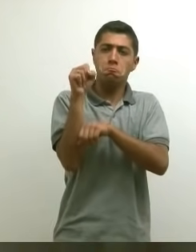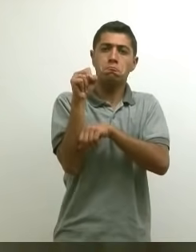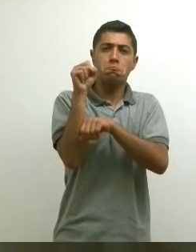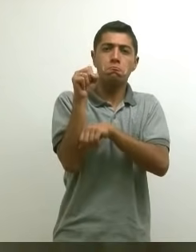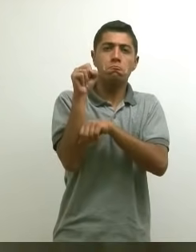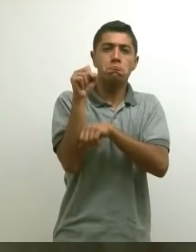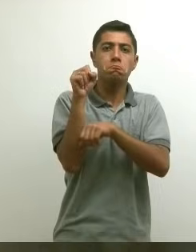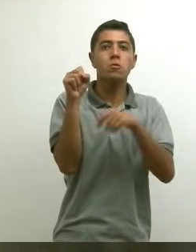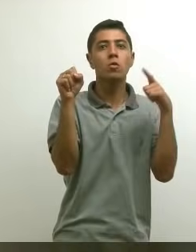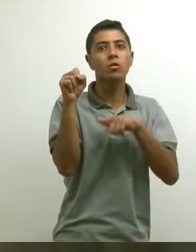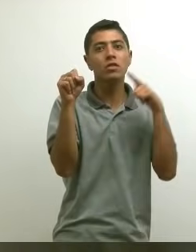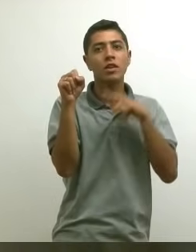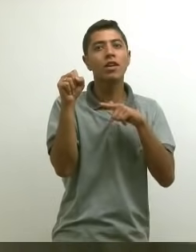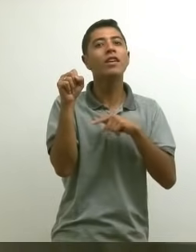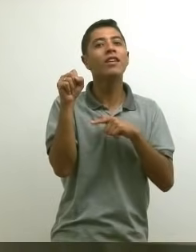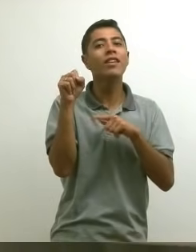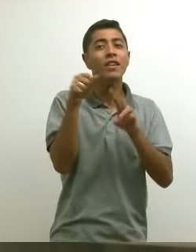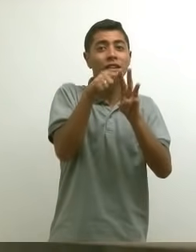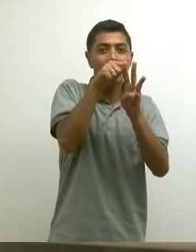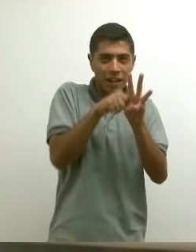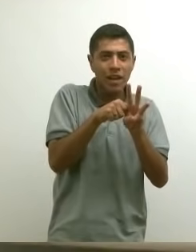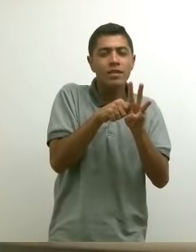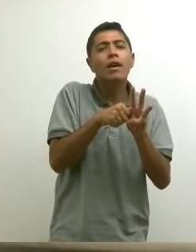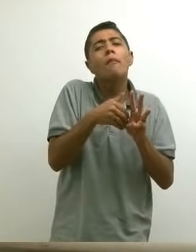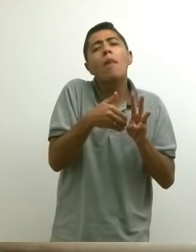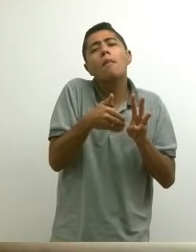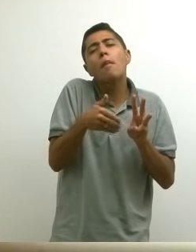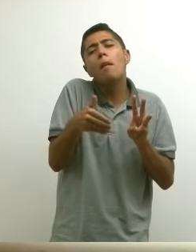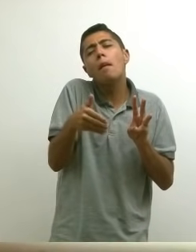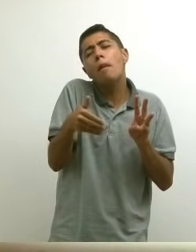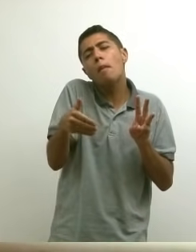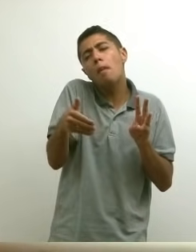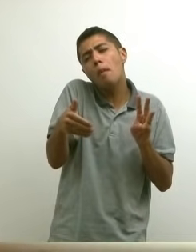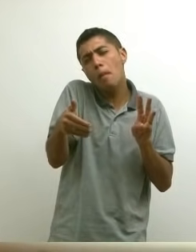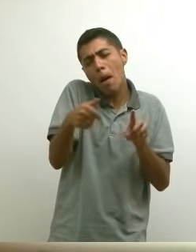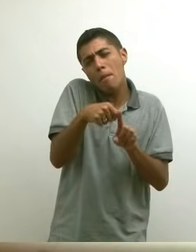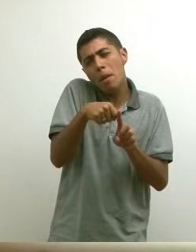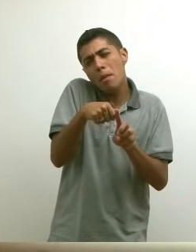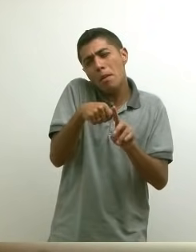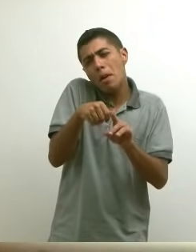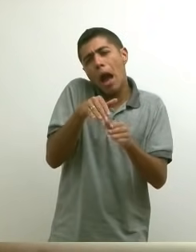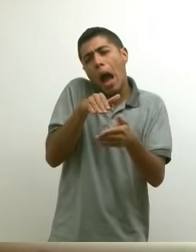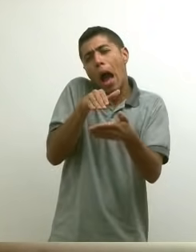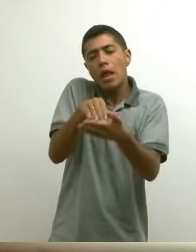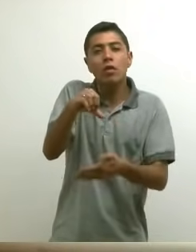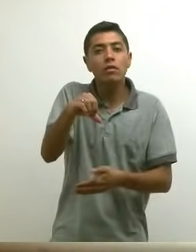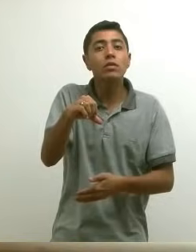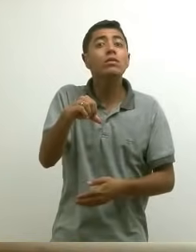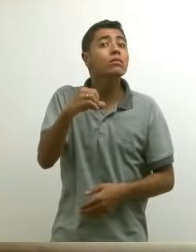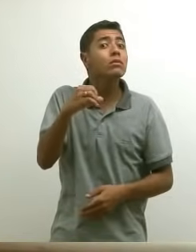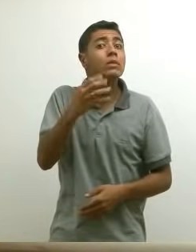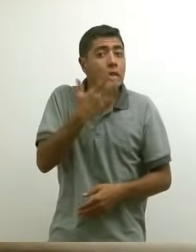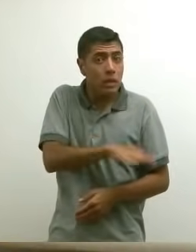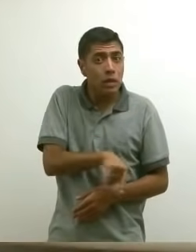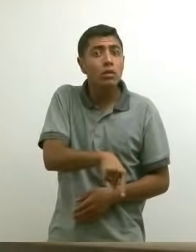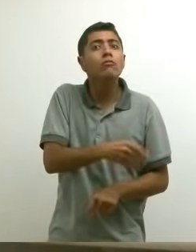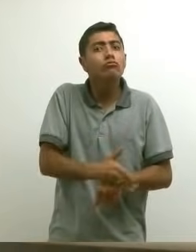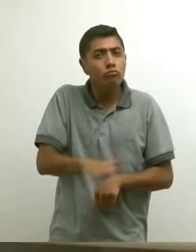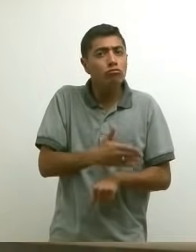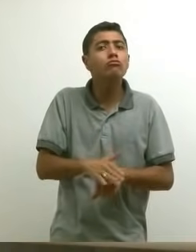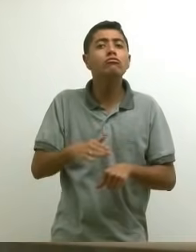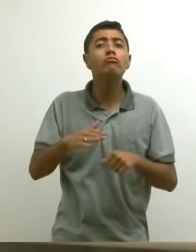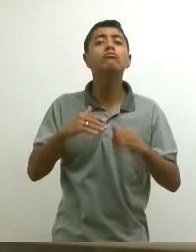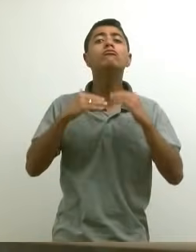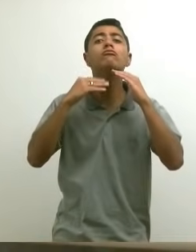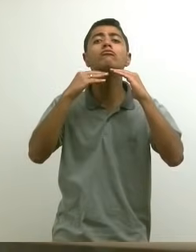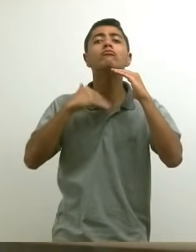criança vai adquirindo um tônus da capa desde a região do pescoço até os pés quando ela chega na raiz